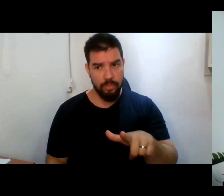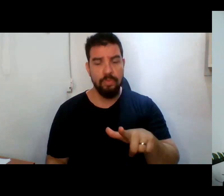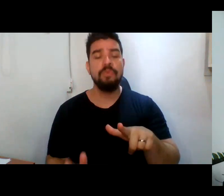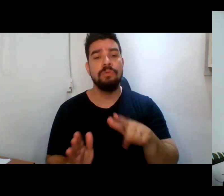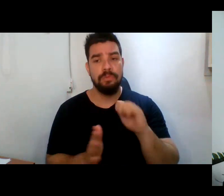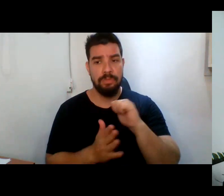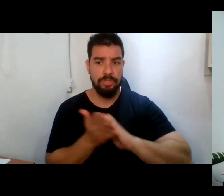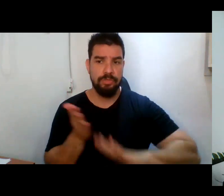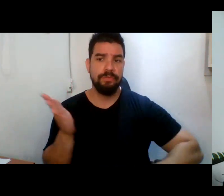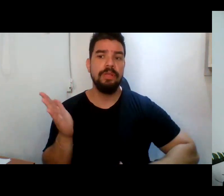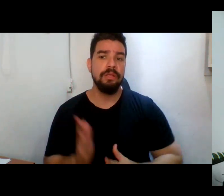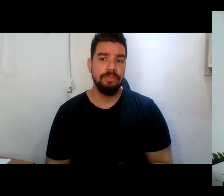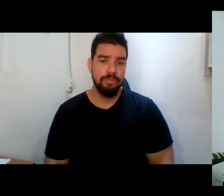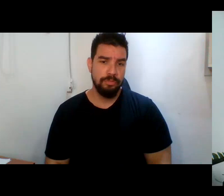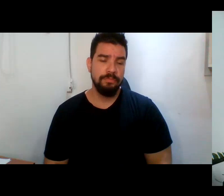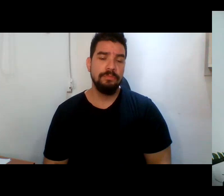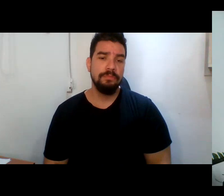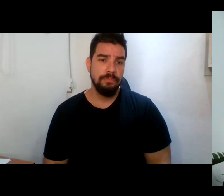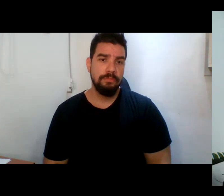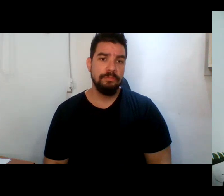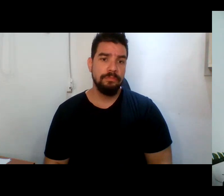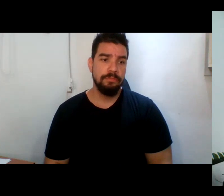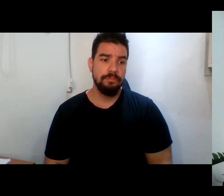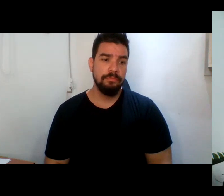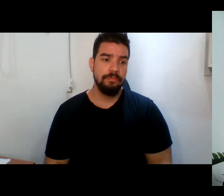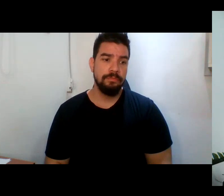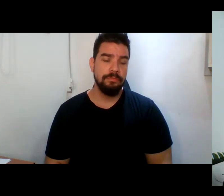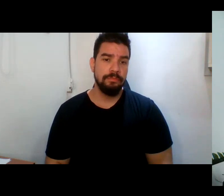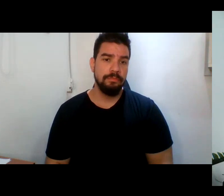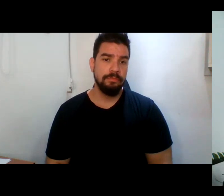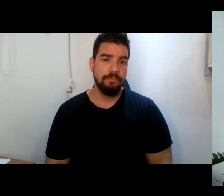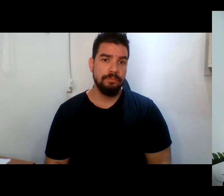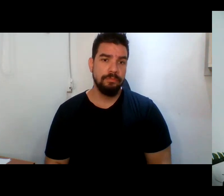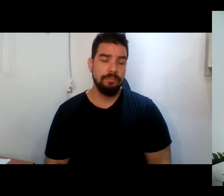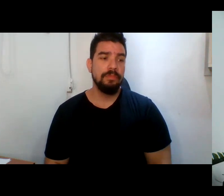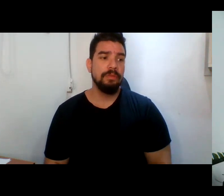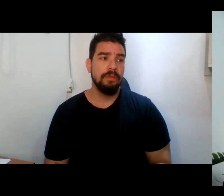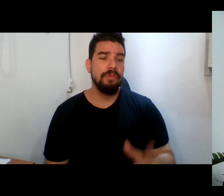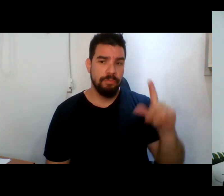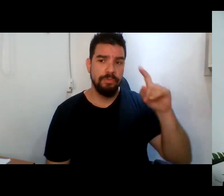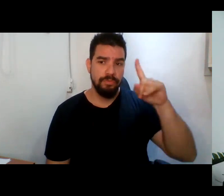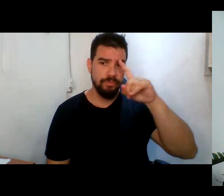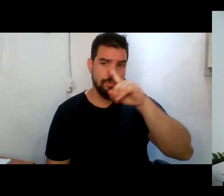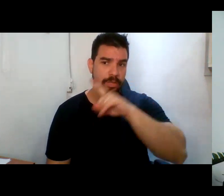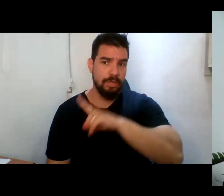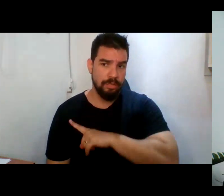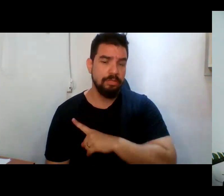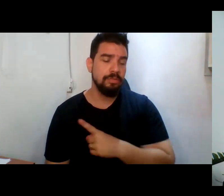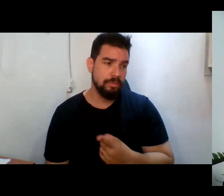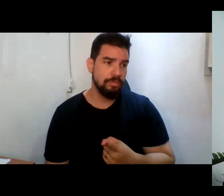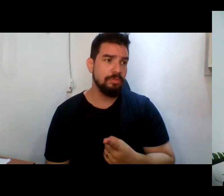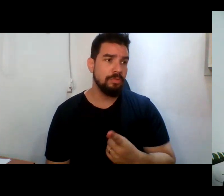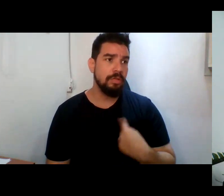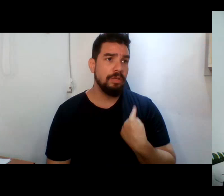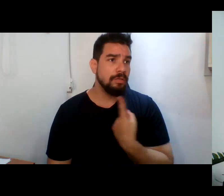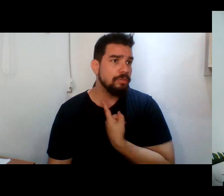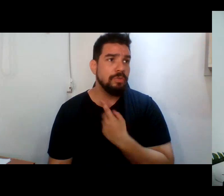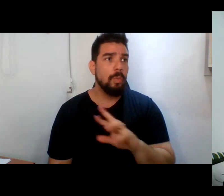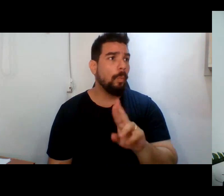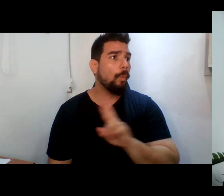Atividade. a atividade. Sabe, a Entendi. gente encontrou muita dificuldade, a gente não teve